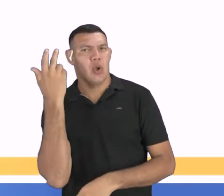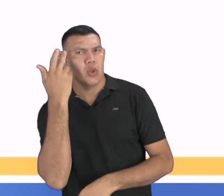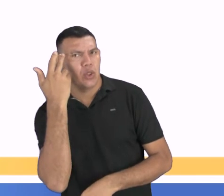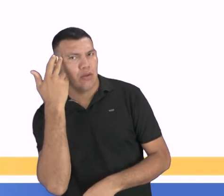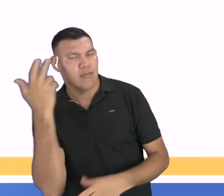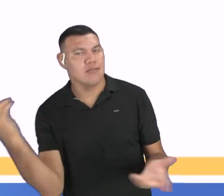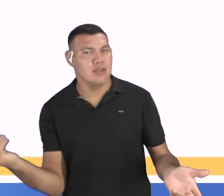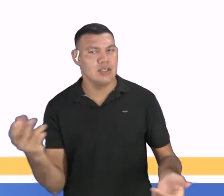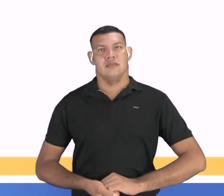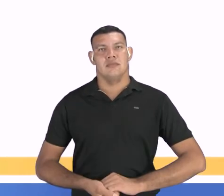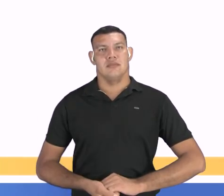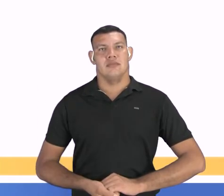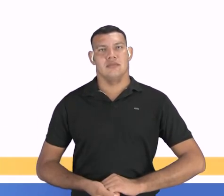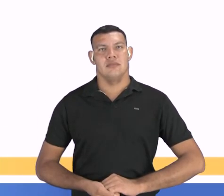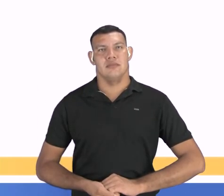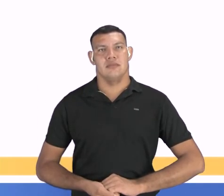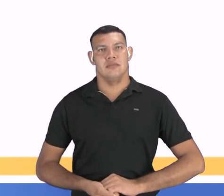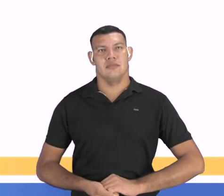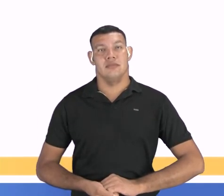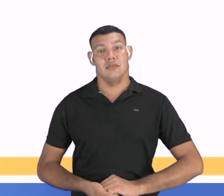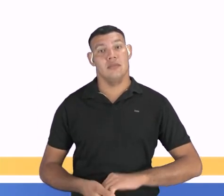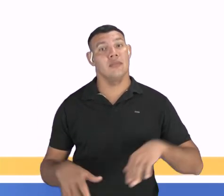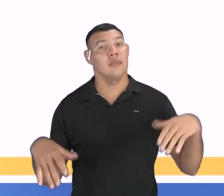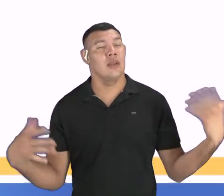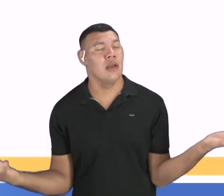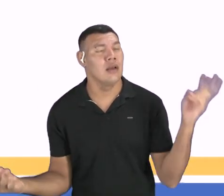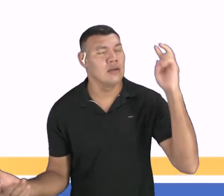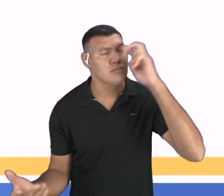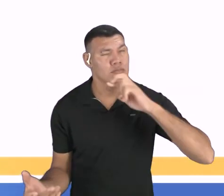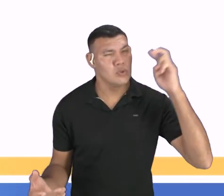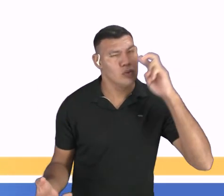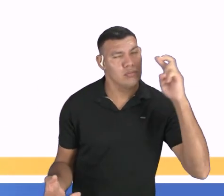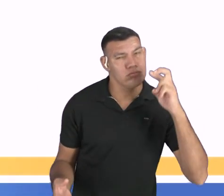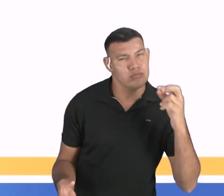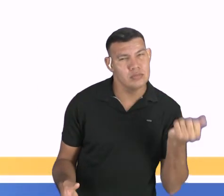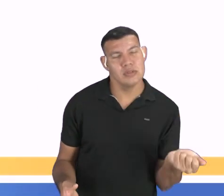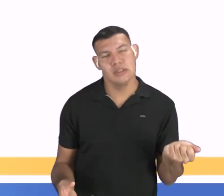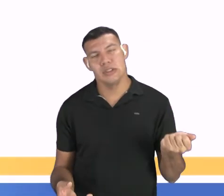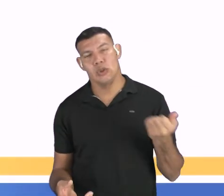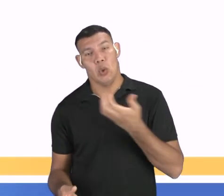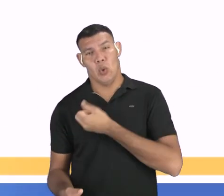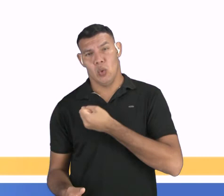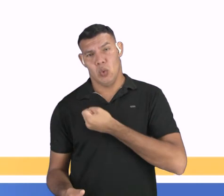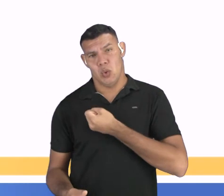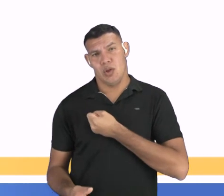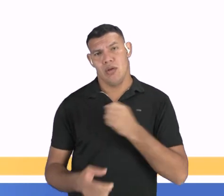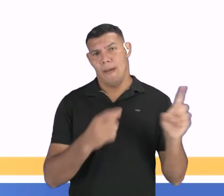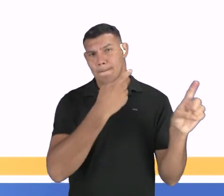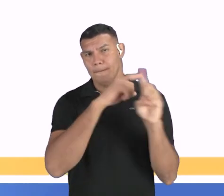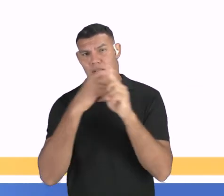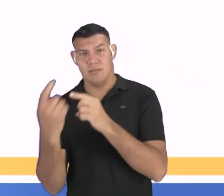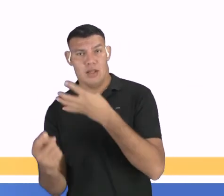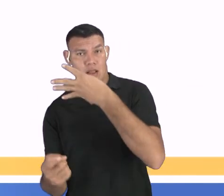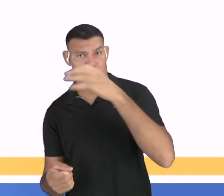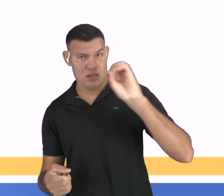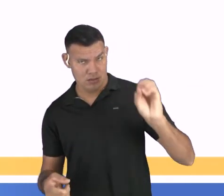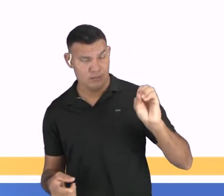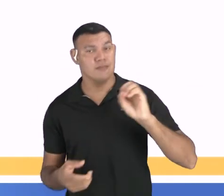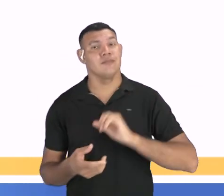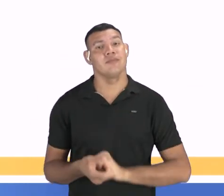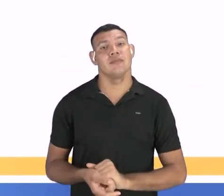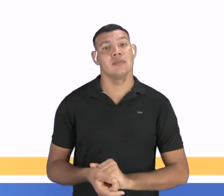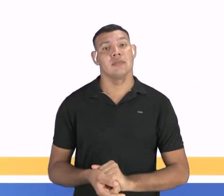e 40. Então, observando os primeiros múltiplos de 40, nós temos 0, 40,